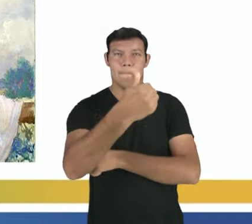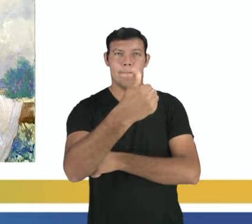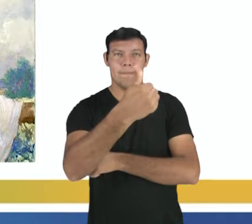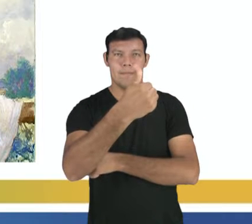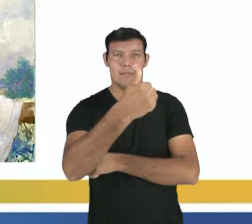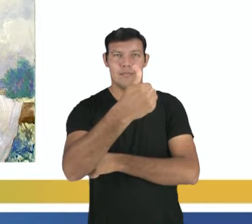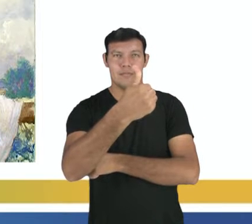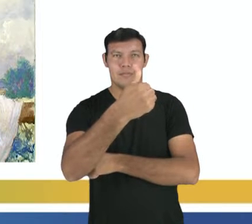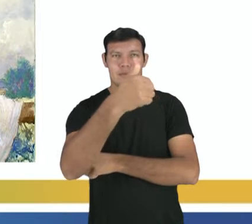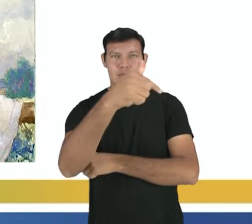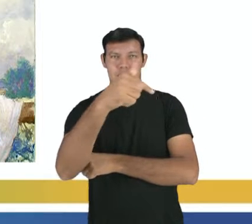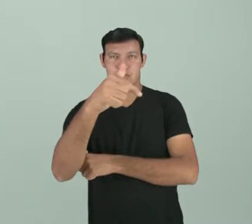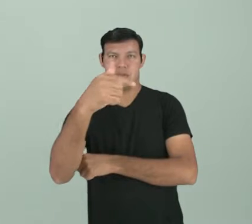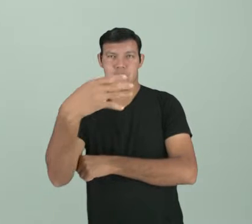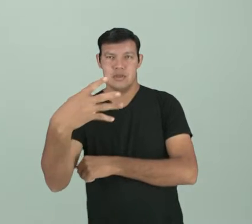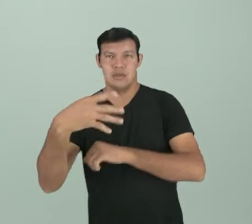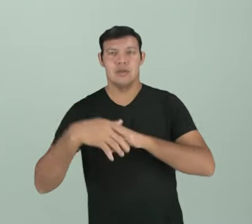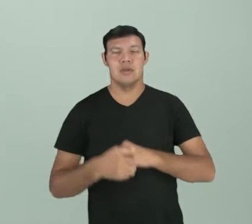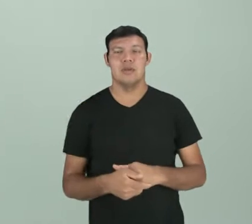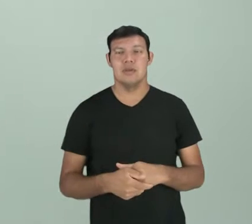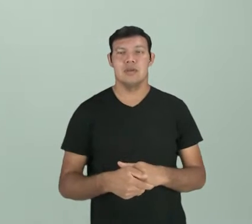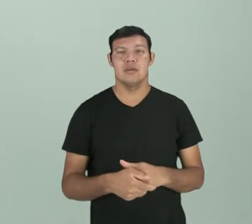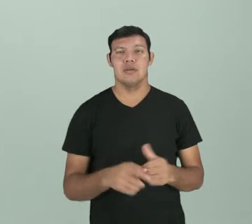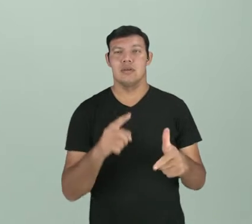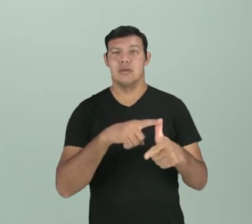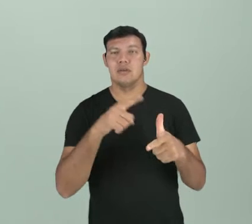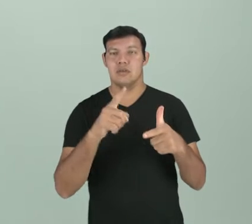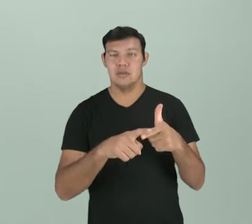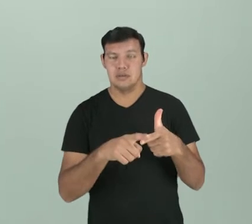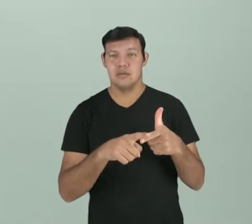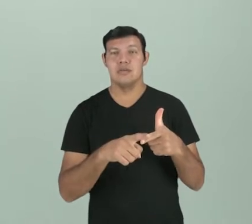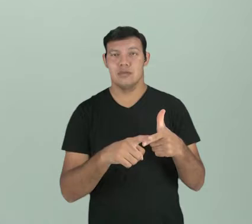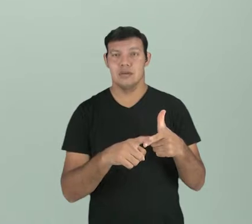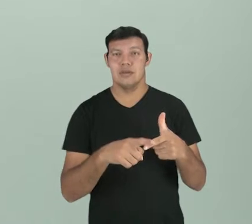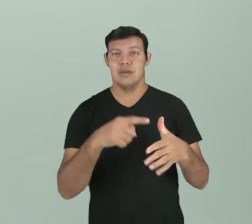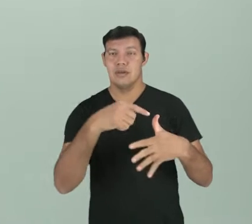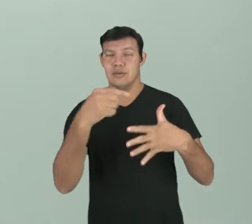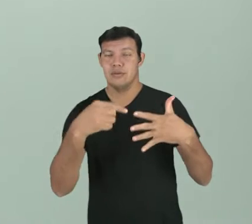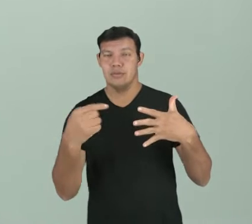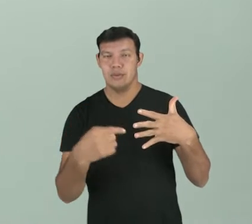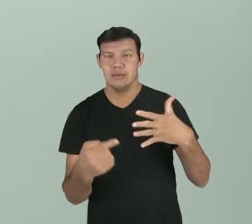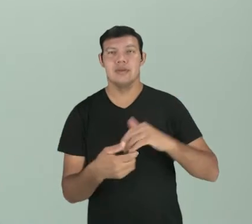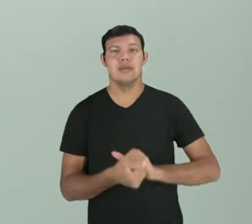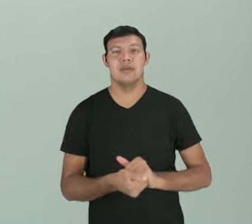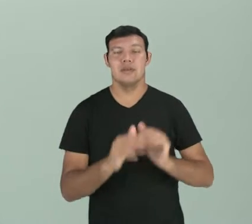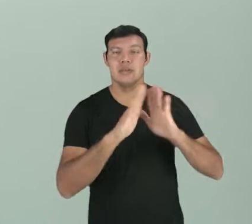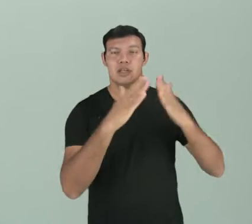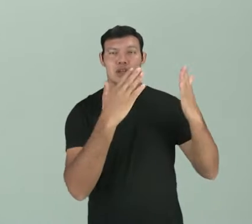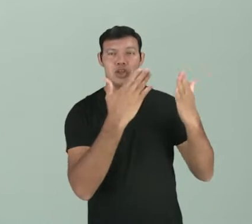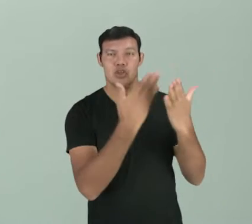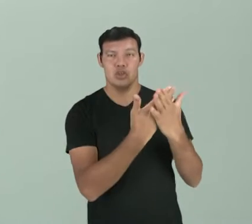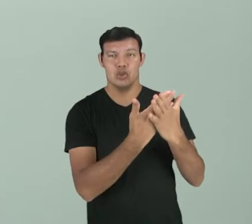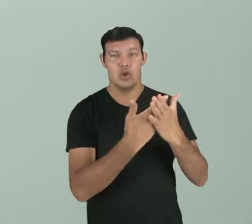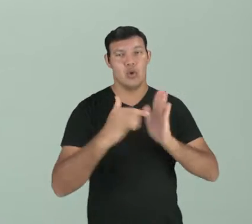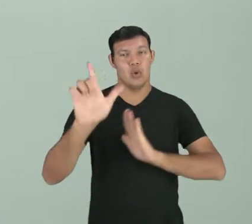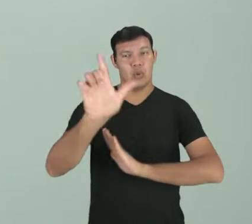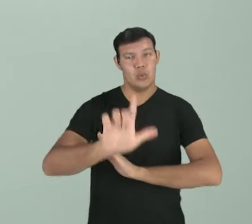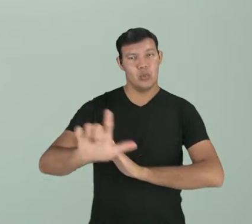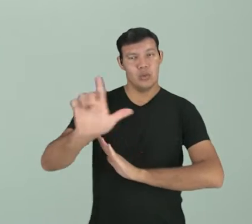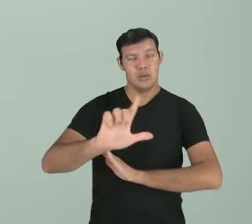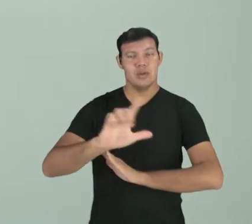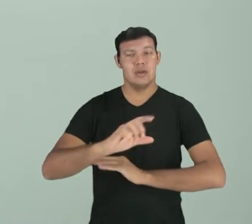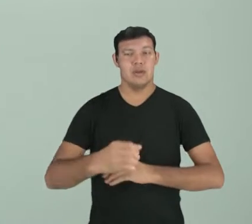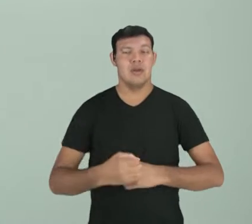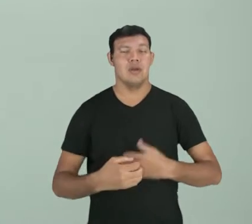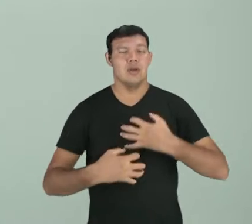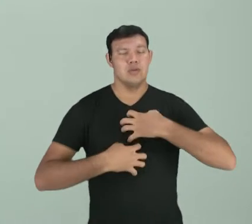dois elementos, né, dessa escola literária trazida através dessa obra, tá? Que é o sentimentalismo